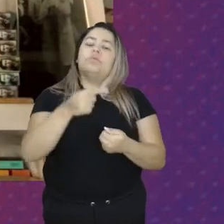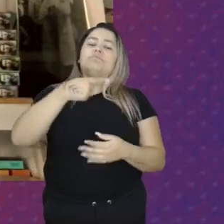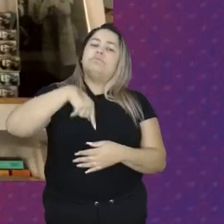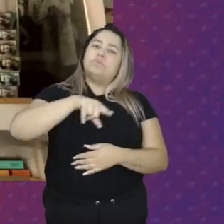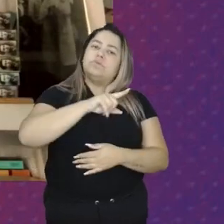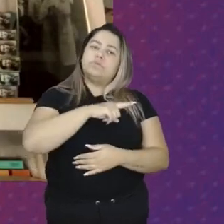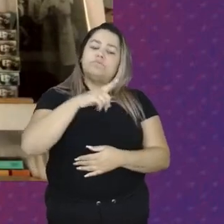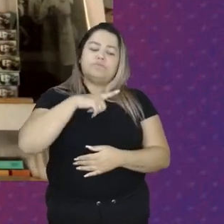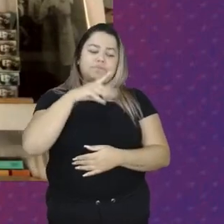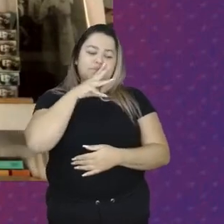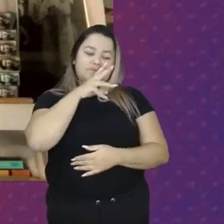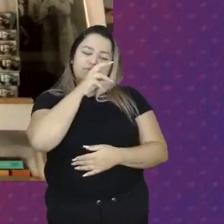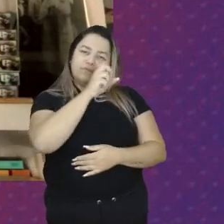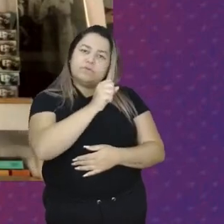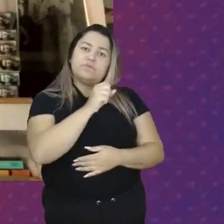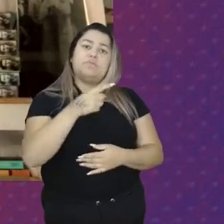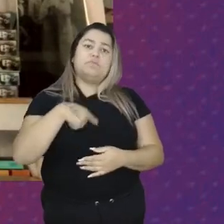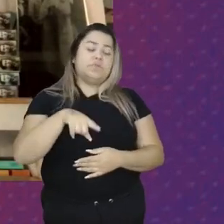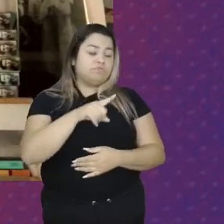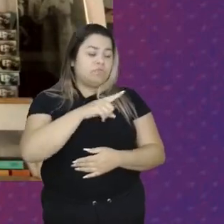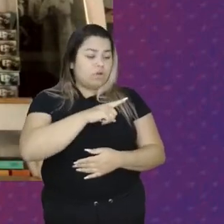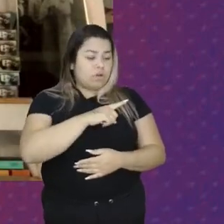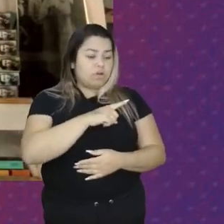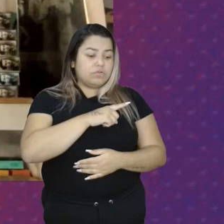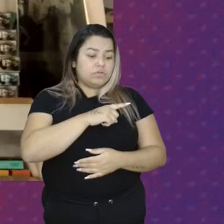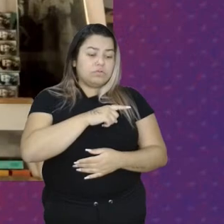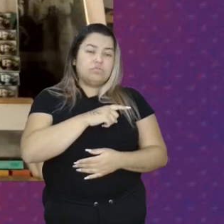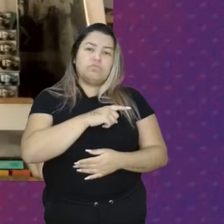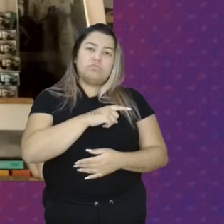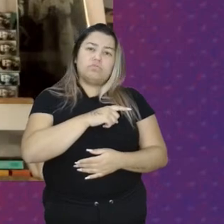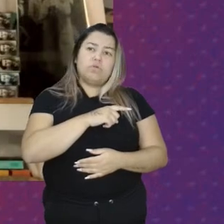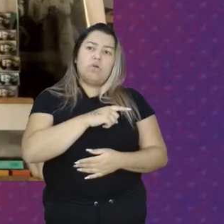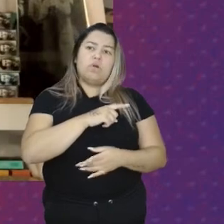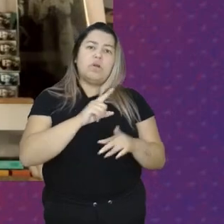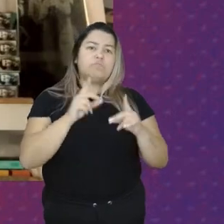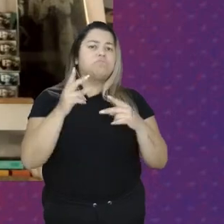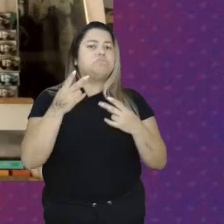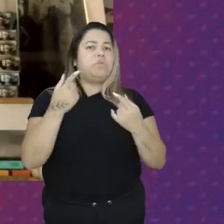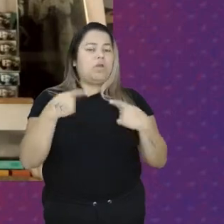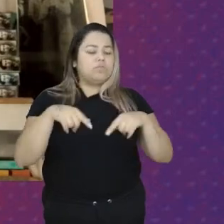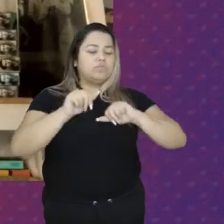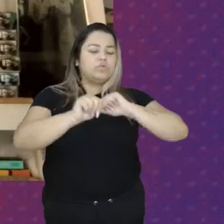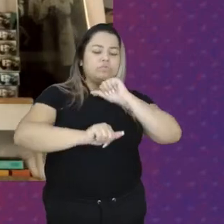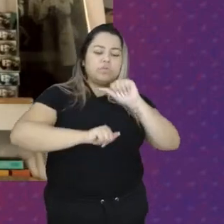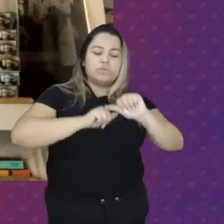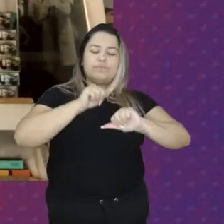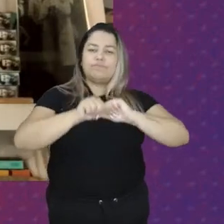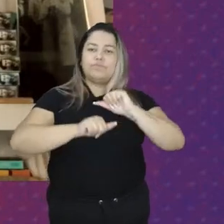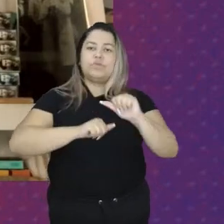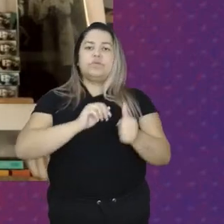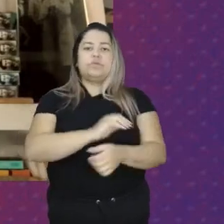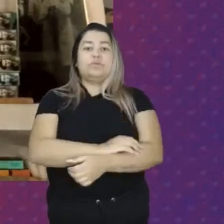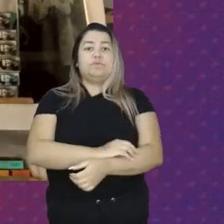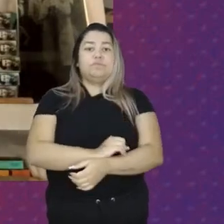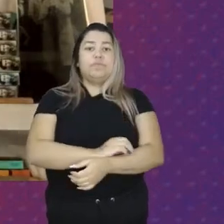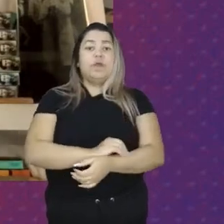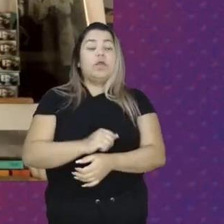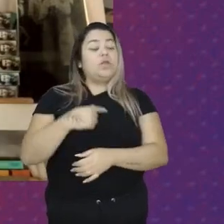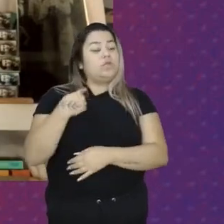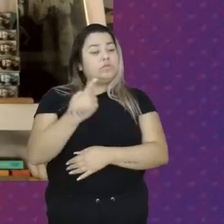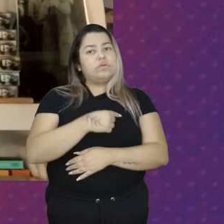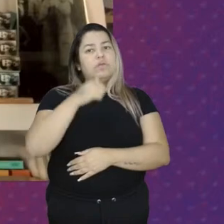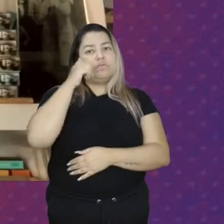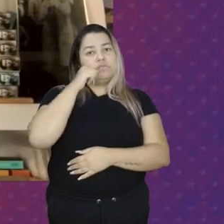tenhamos força para nos colocarmos como sujeitos da transformação dessa mudança. E nós, mulheres